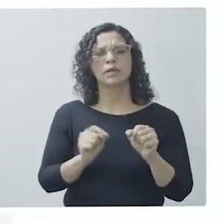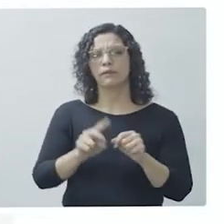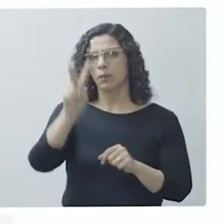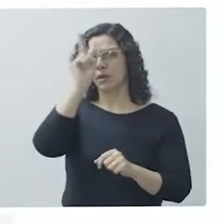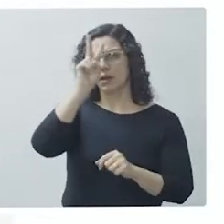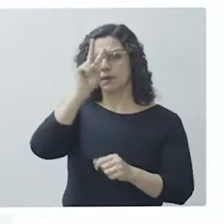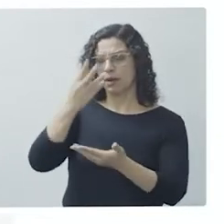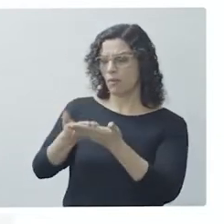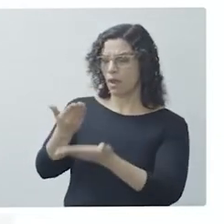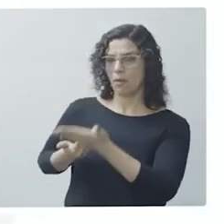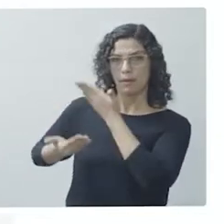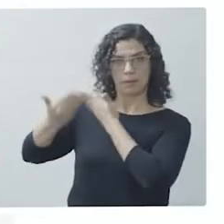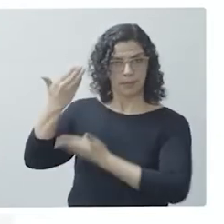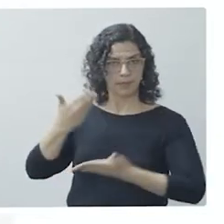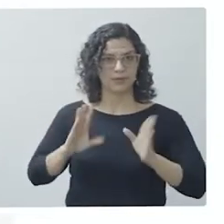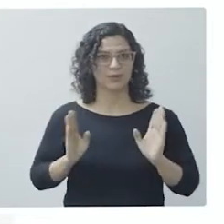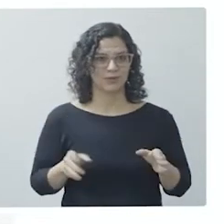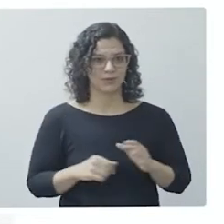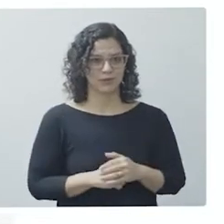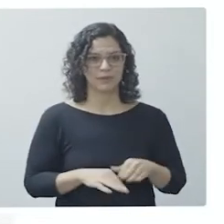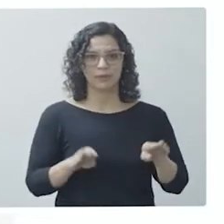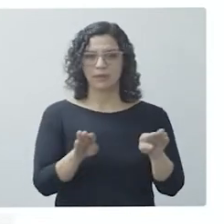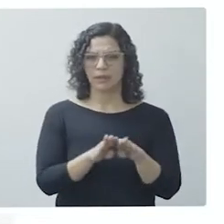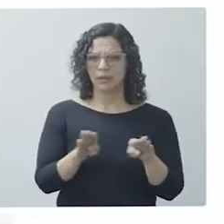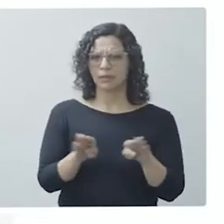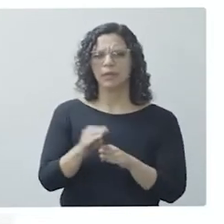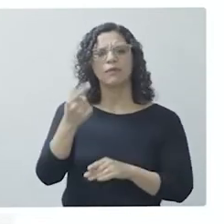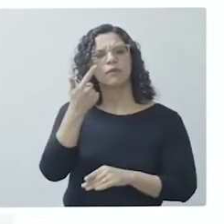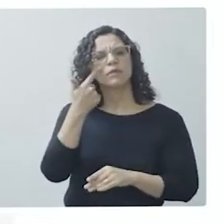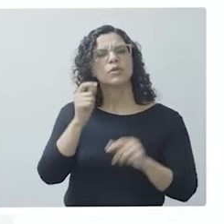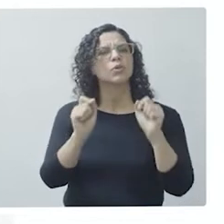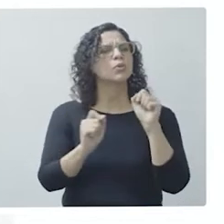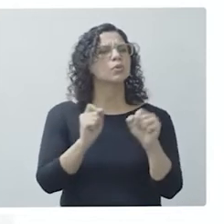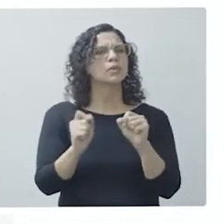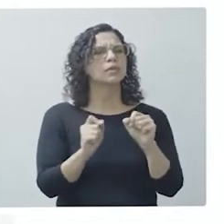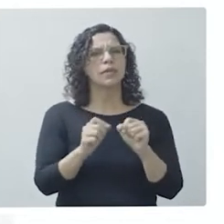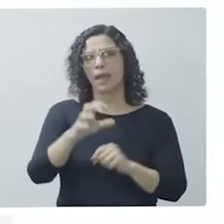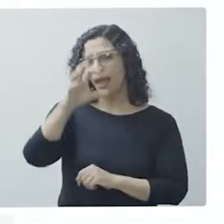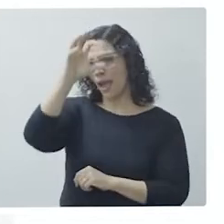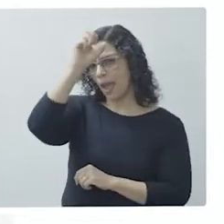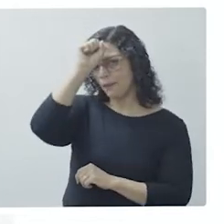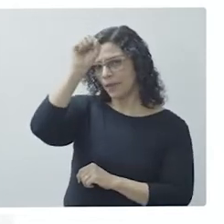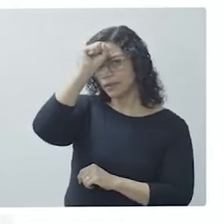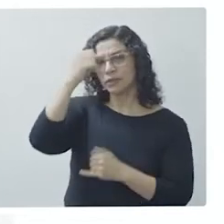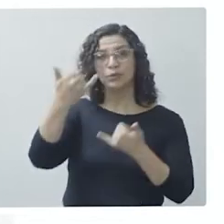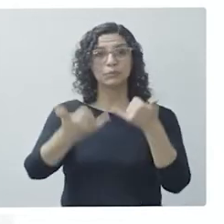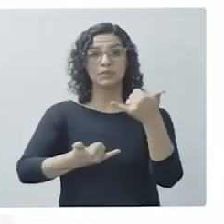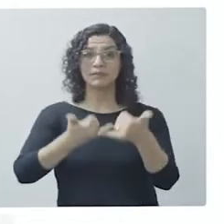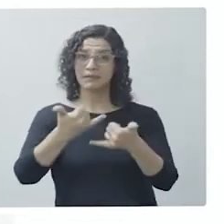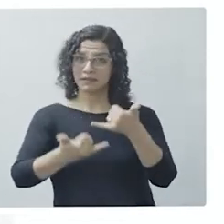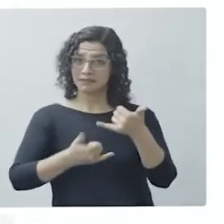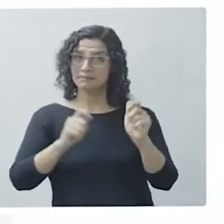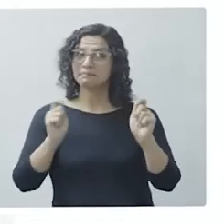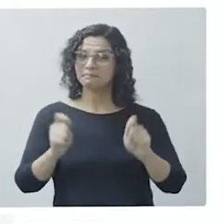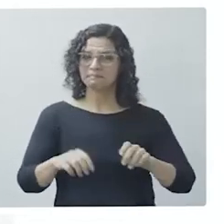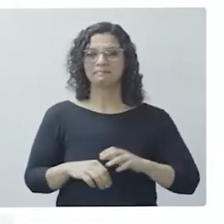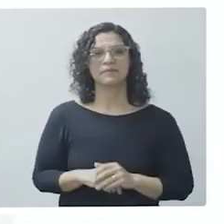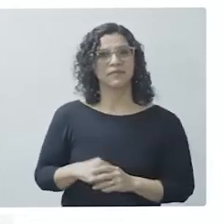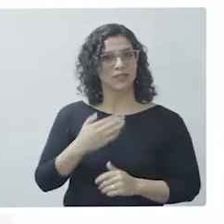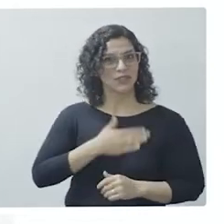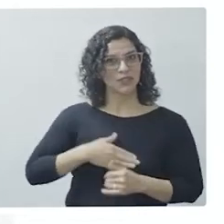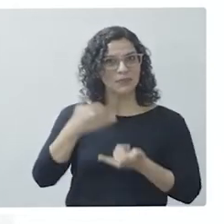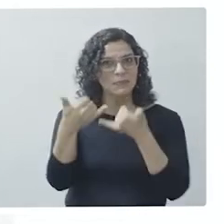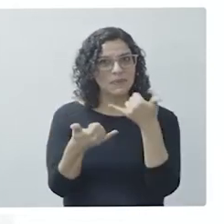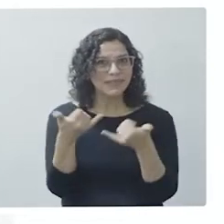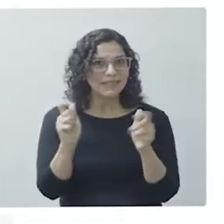começar recordando a aula anterior. Vamos fazer uma aprendizagem em jogo. Vocês gostam